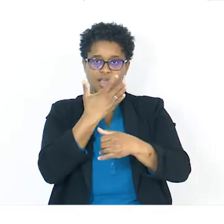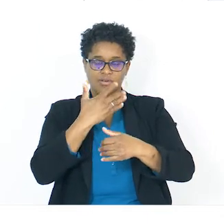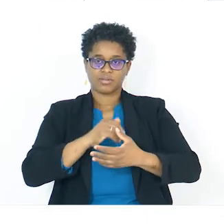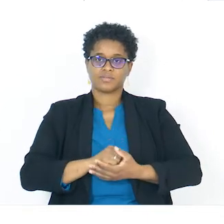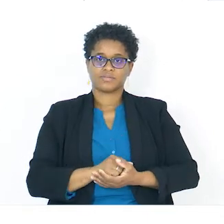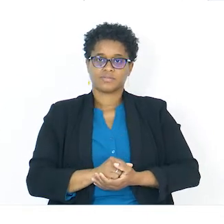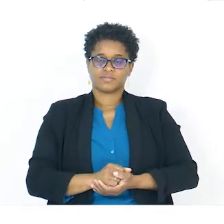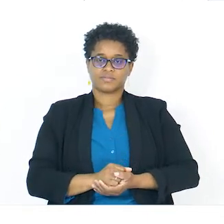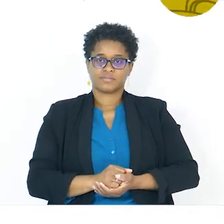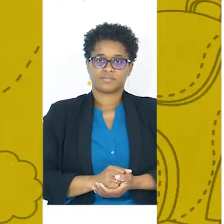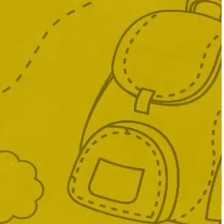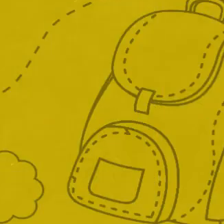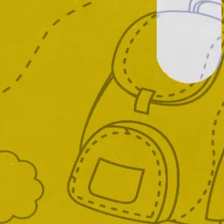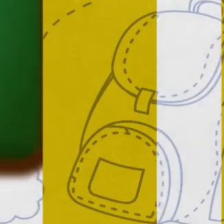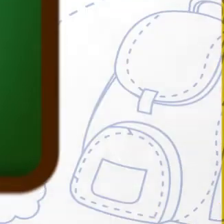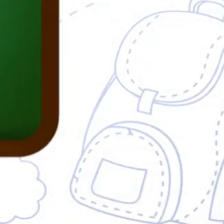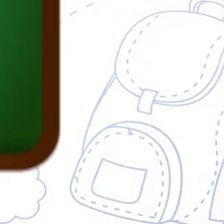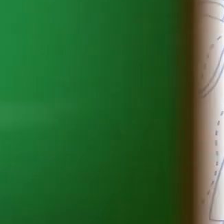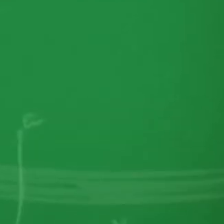das aulas.